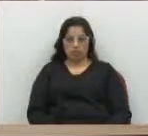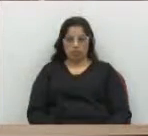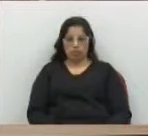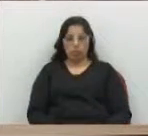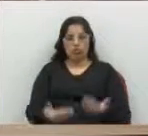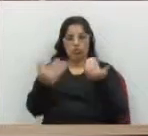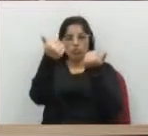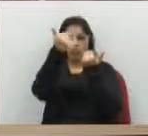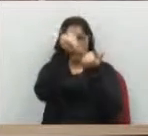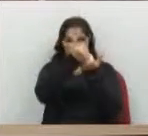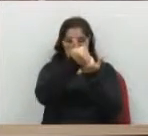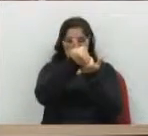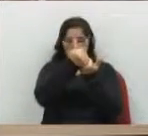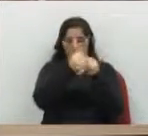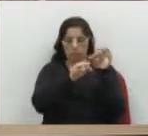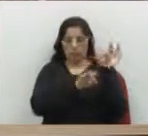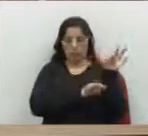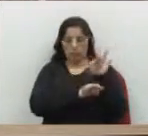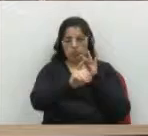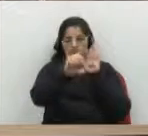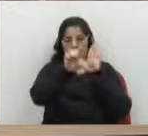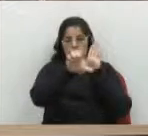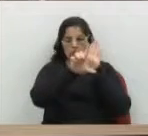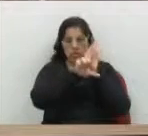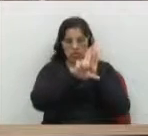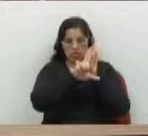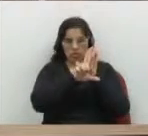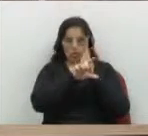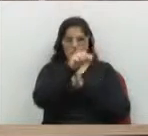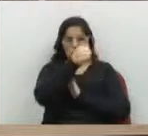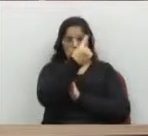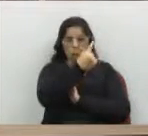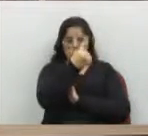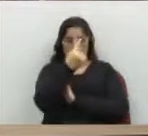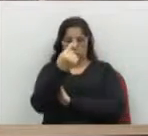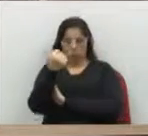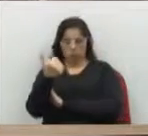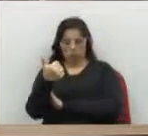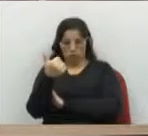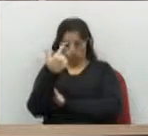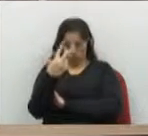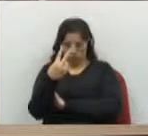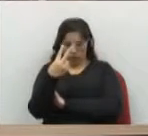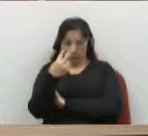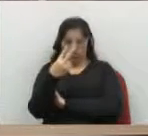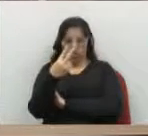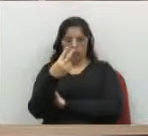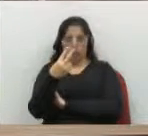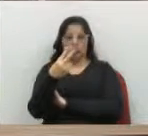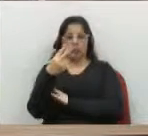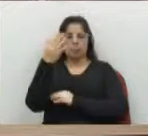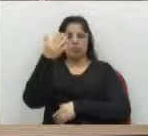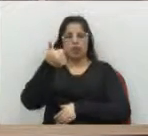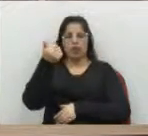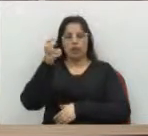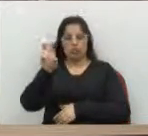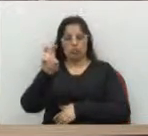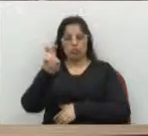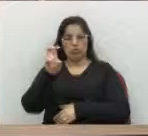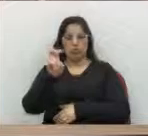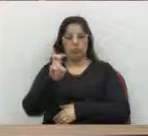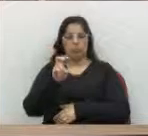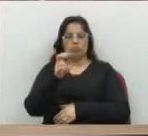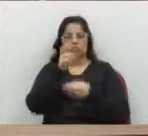Substitutivo ao projeto de lei número 112/2015, autor vereador Aloísio Andrade. Fica instituído que as redes